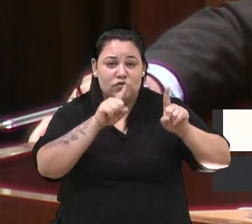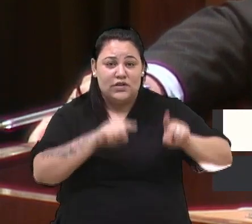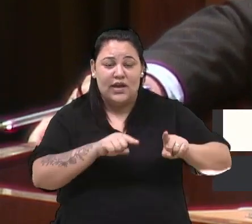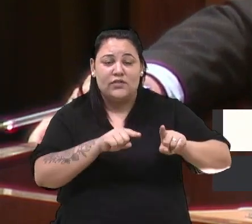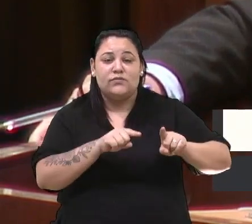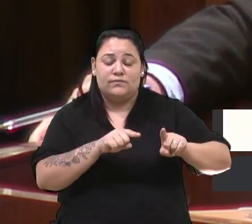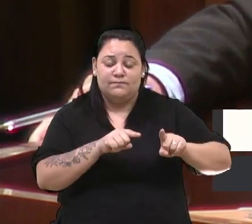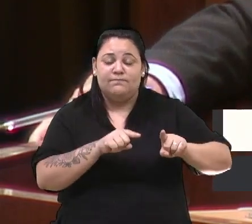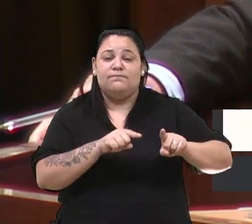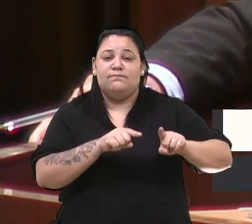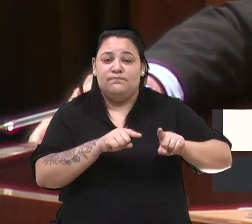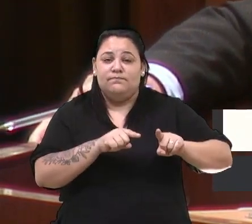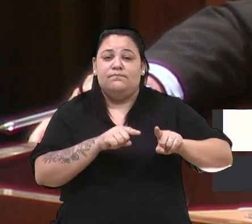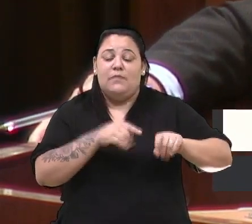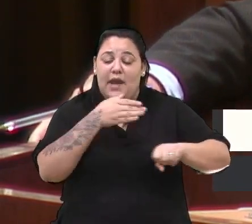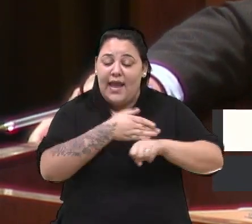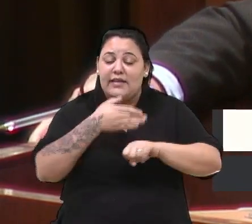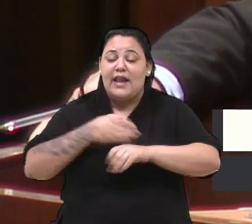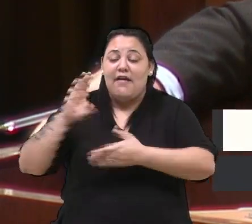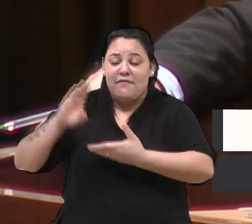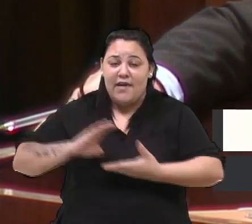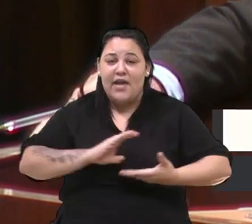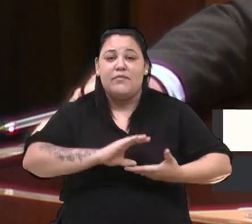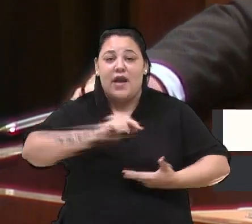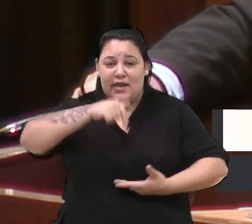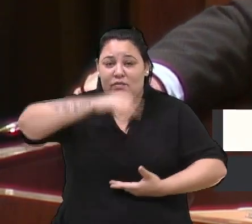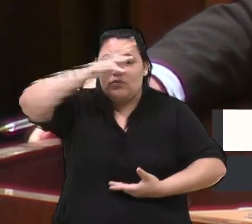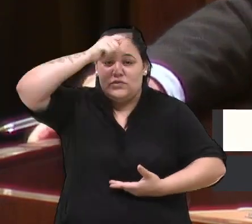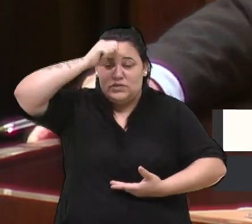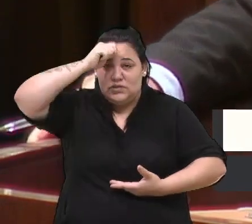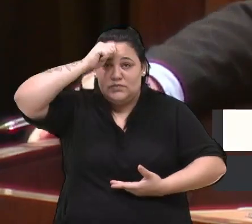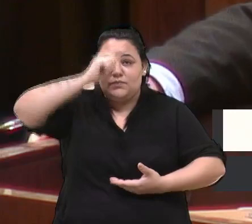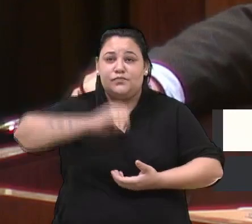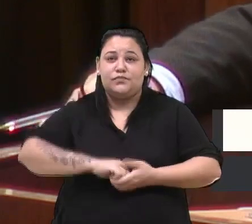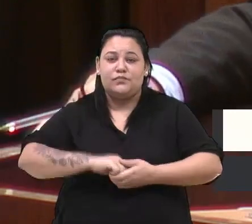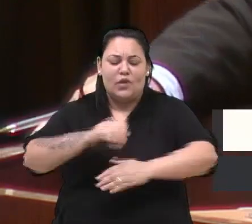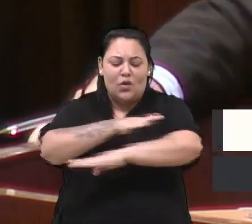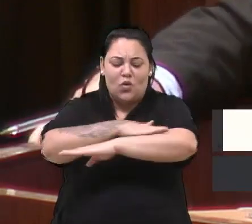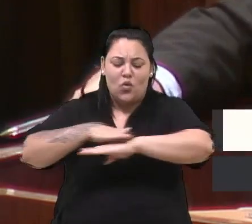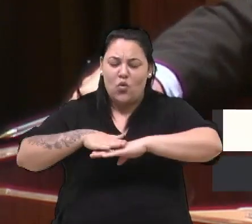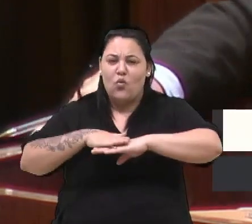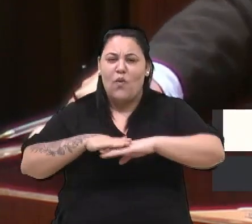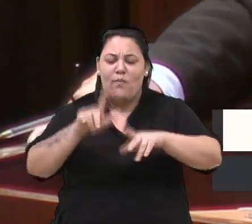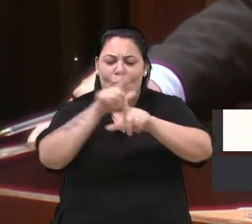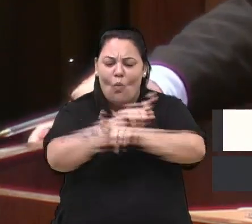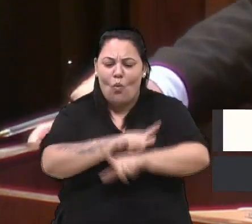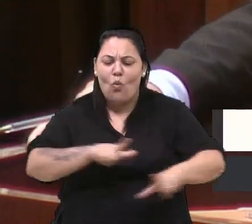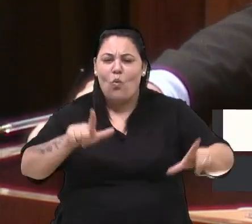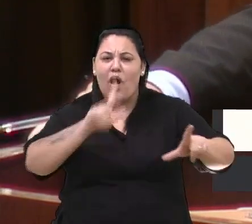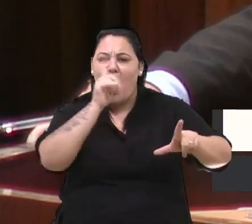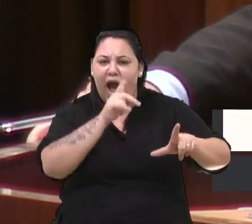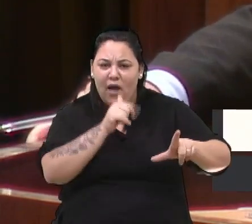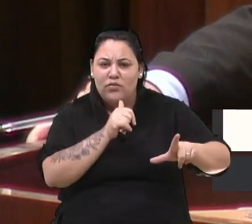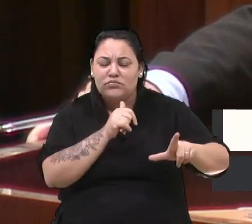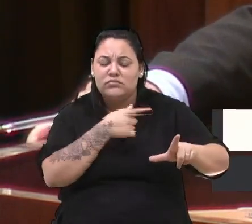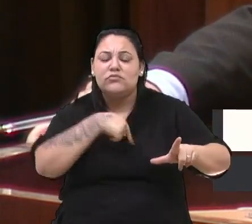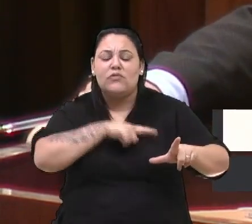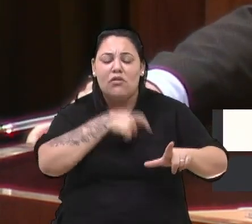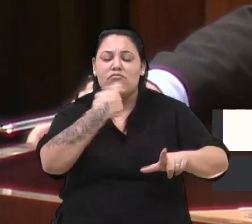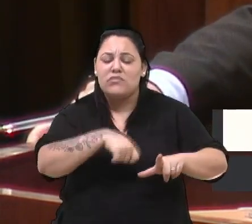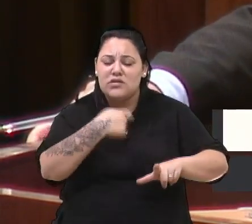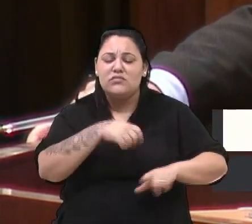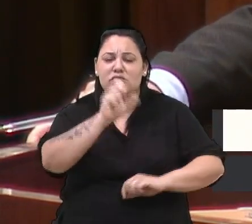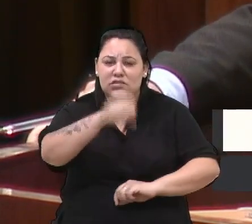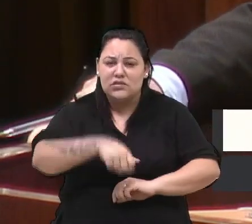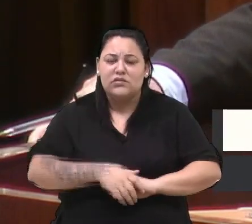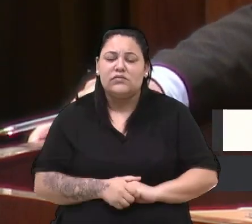para entrar recursos para o município, pavimentações, saneamento, nós precisamos